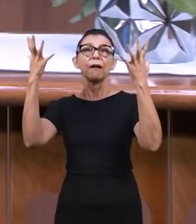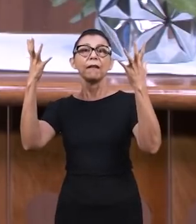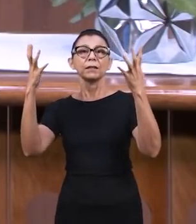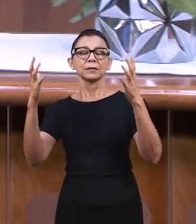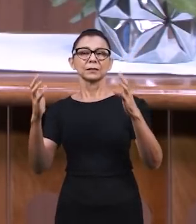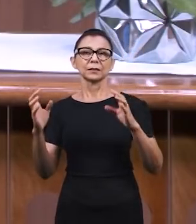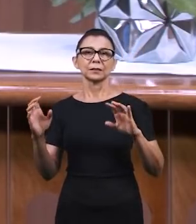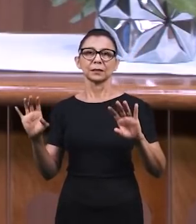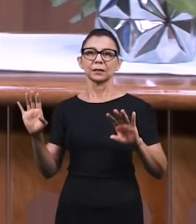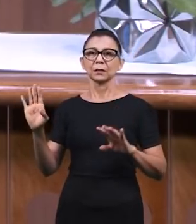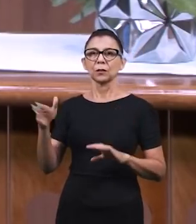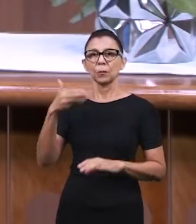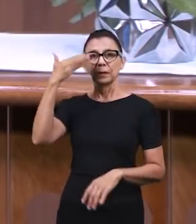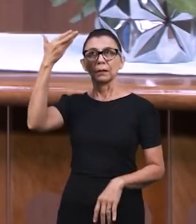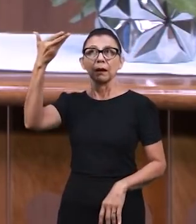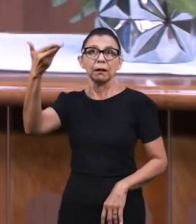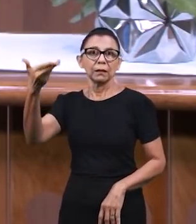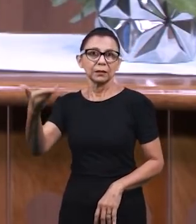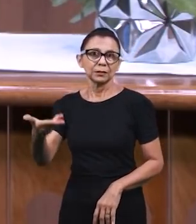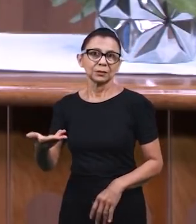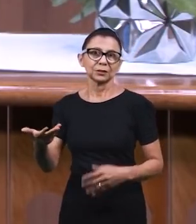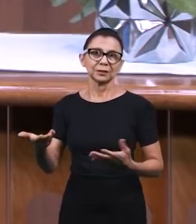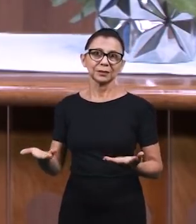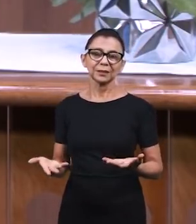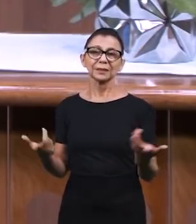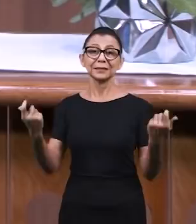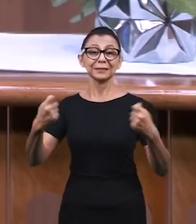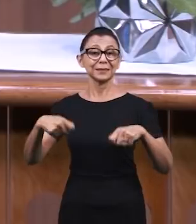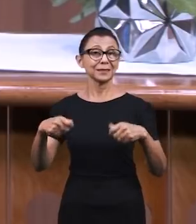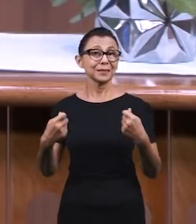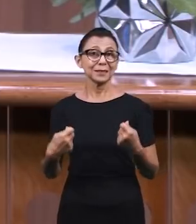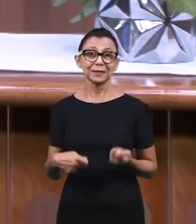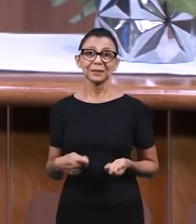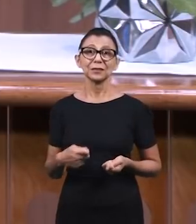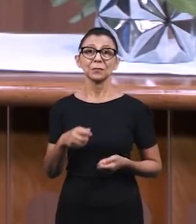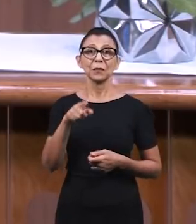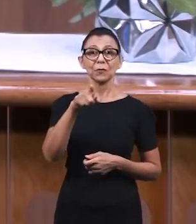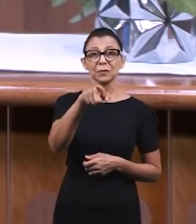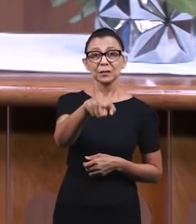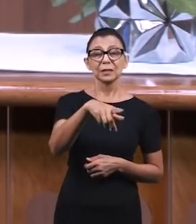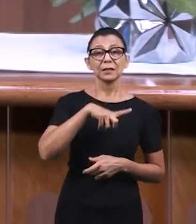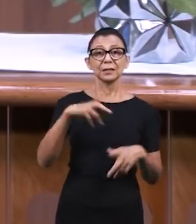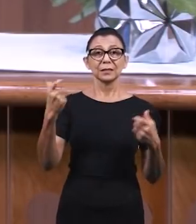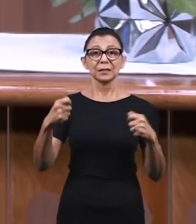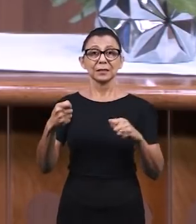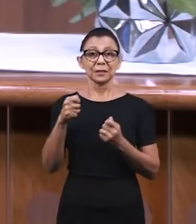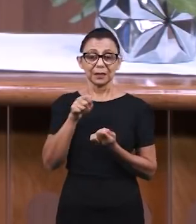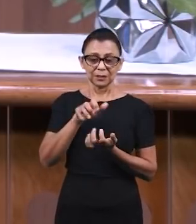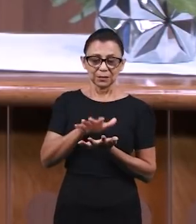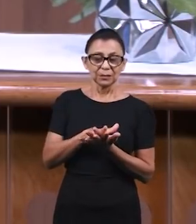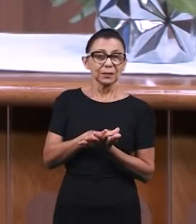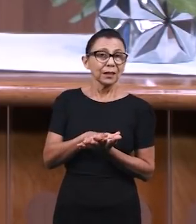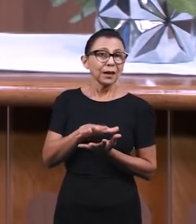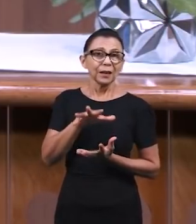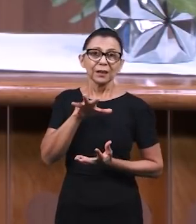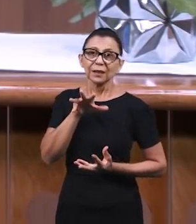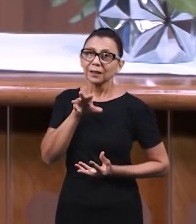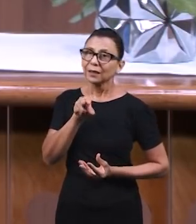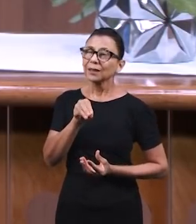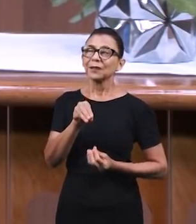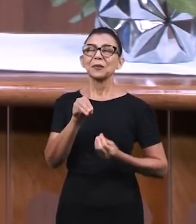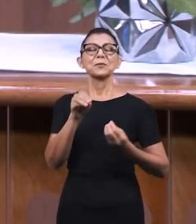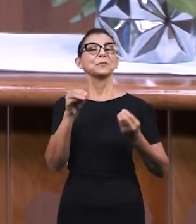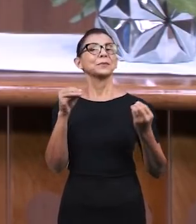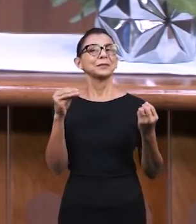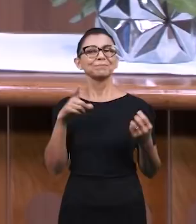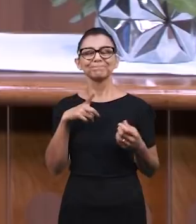alguma coisa, há uma necessidade de alguma coisa, porque dentro de você é uma alma. E ela tem